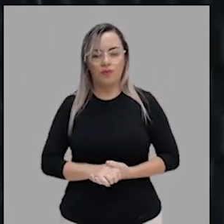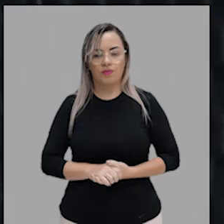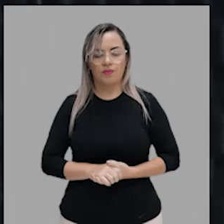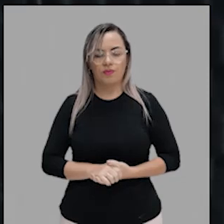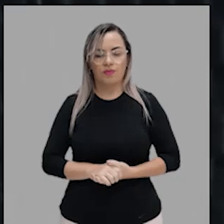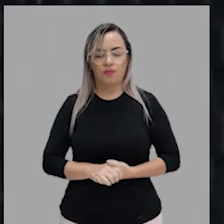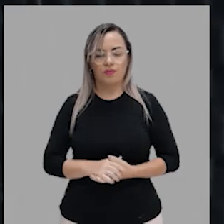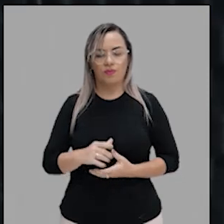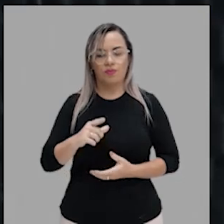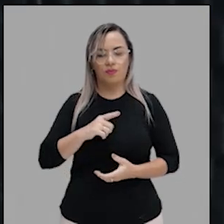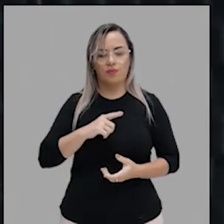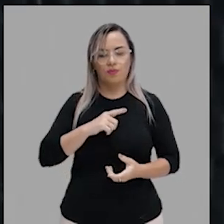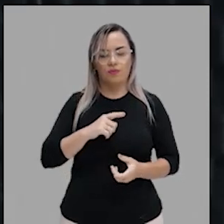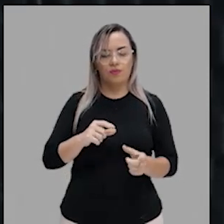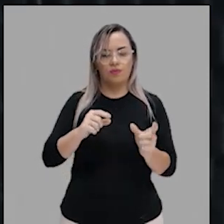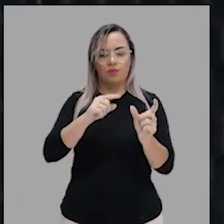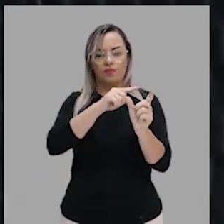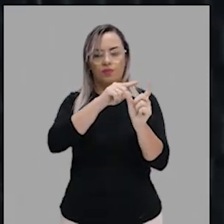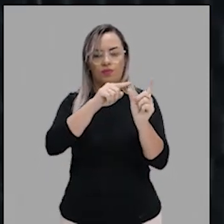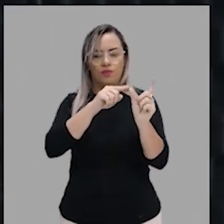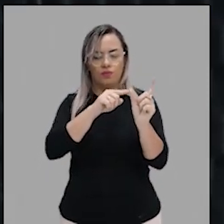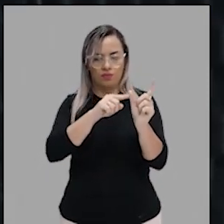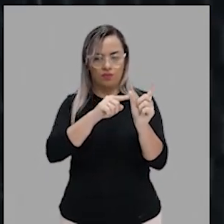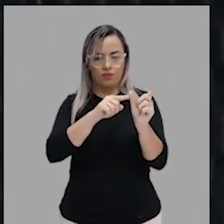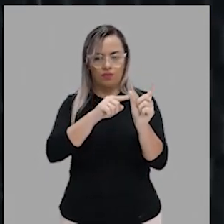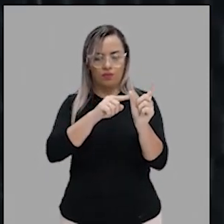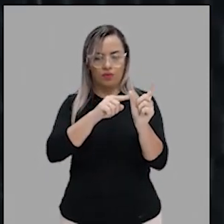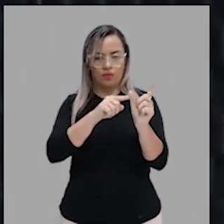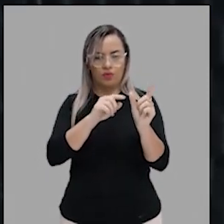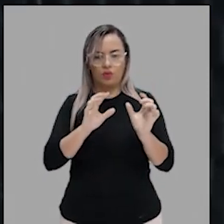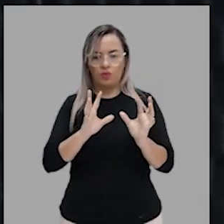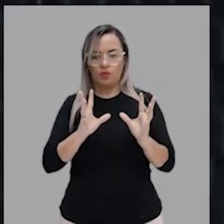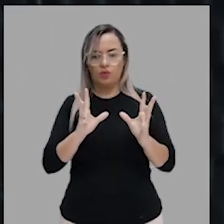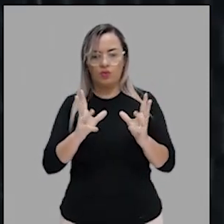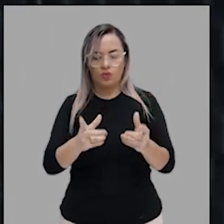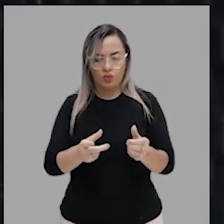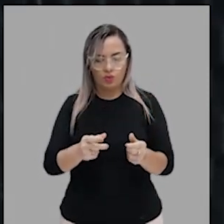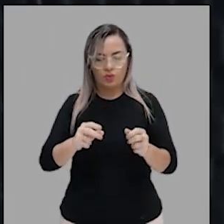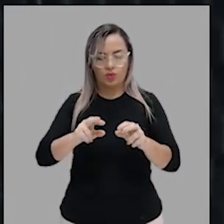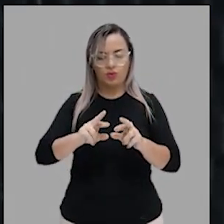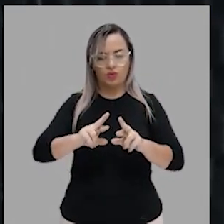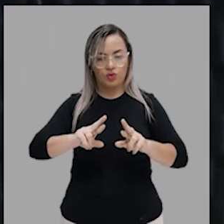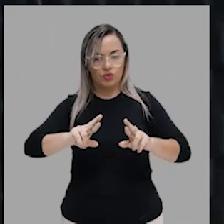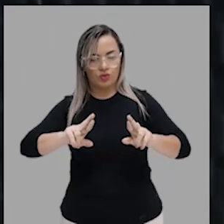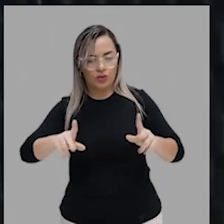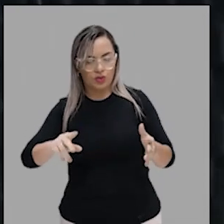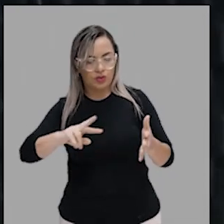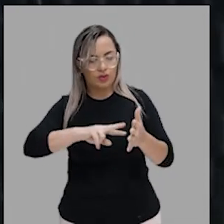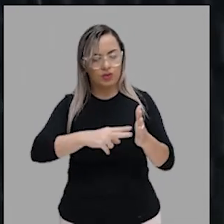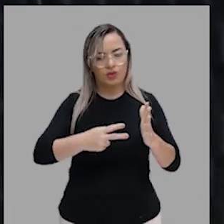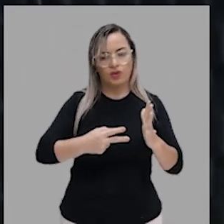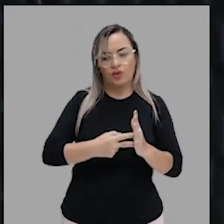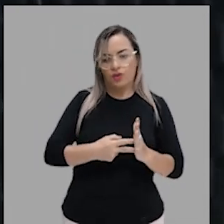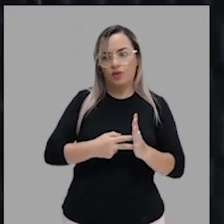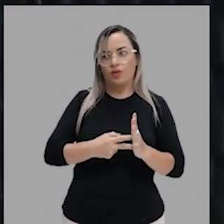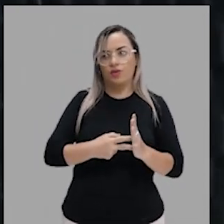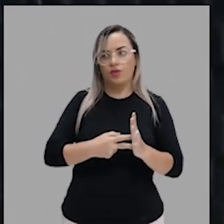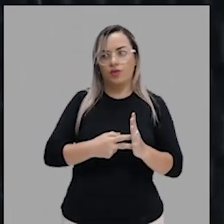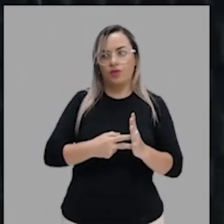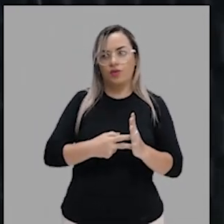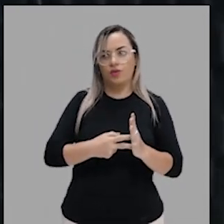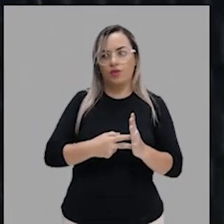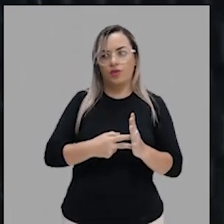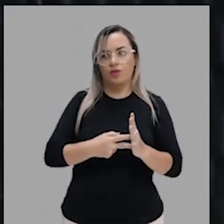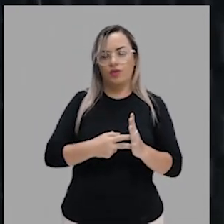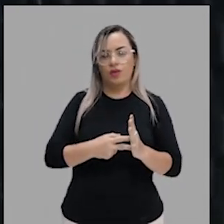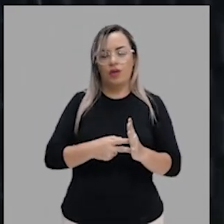expressão que completa a ação. E eu também tenho outra significação. Então, quando eu digo que eu estou no meio, cameraman,